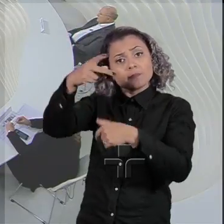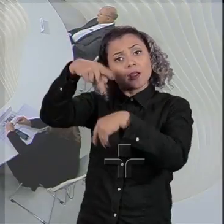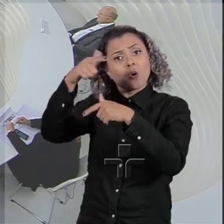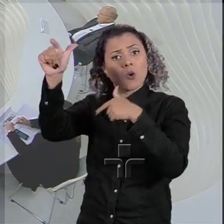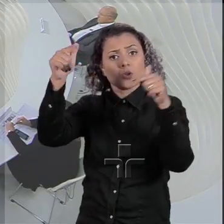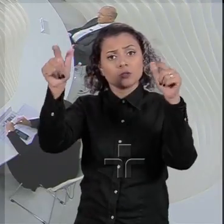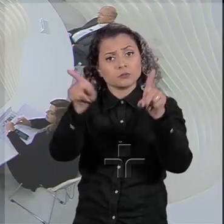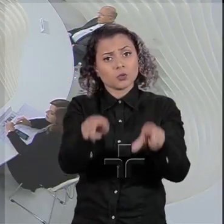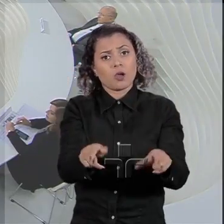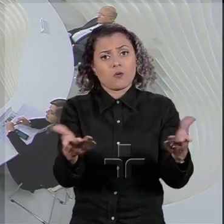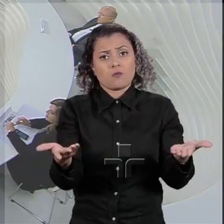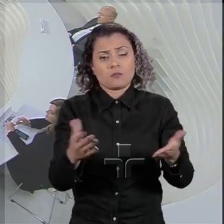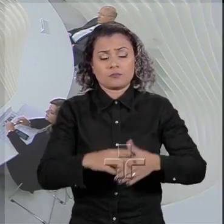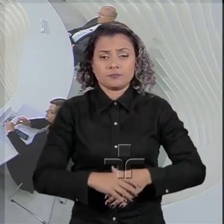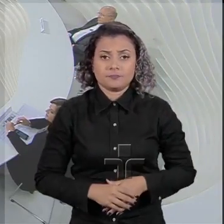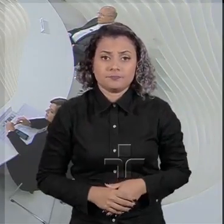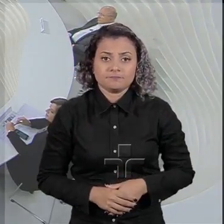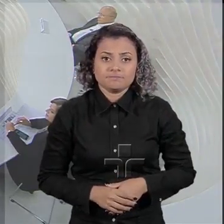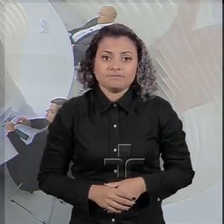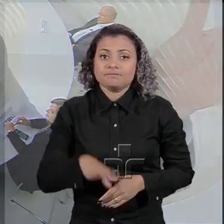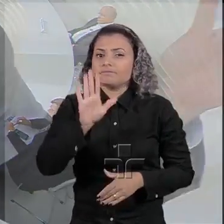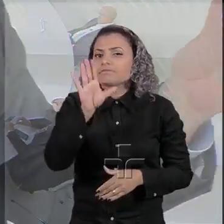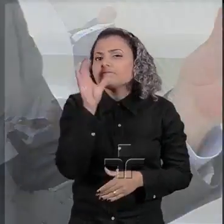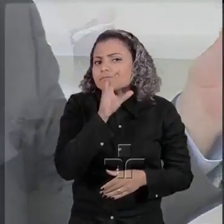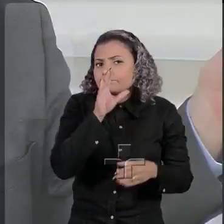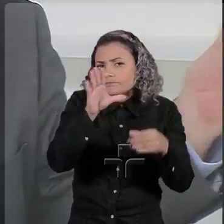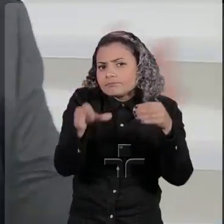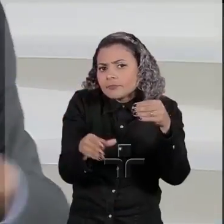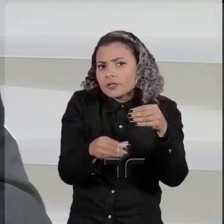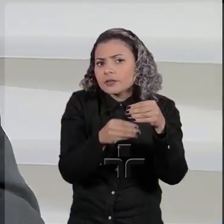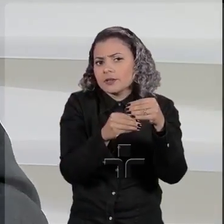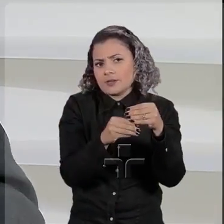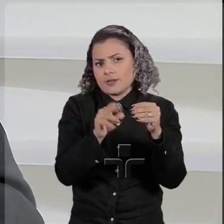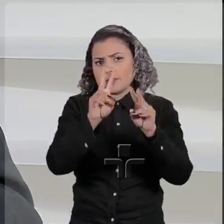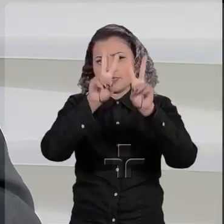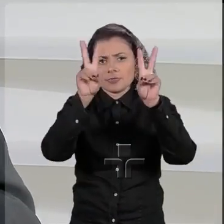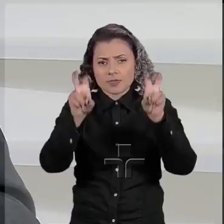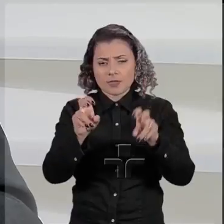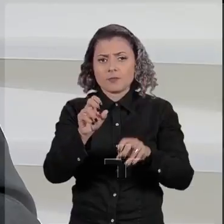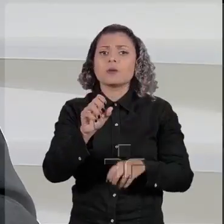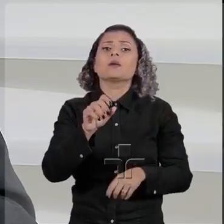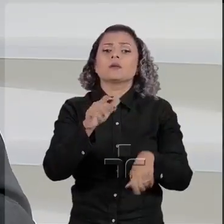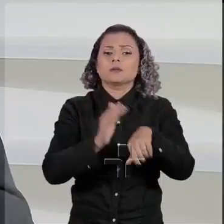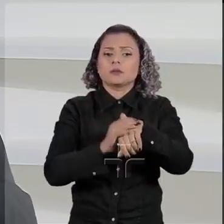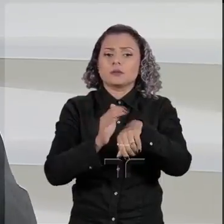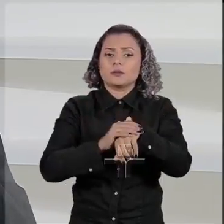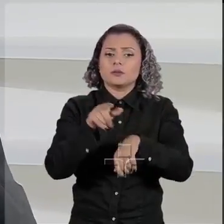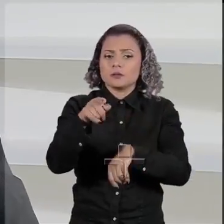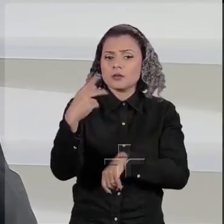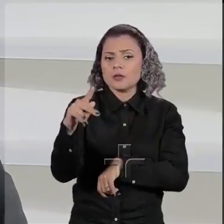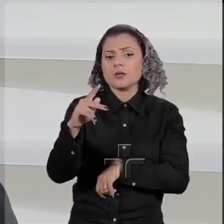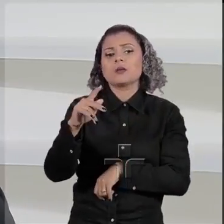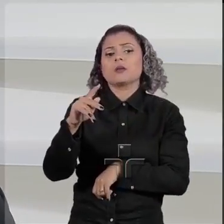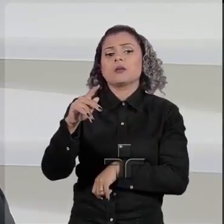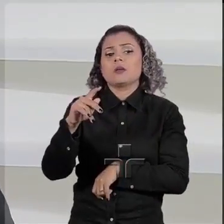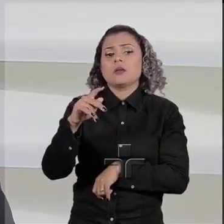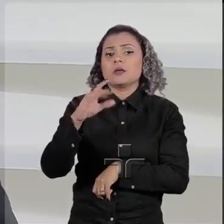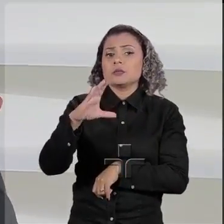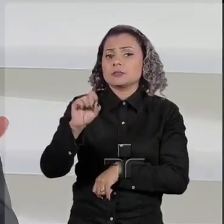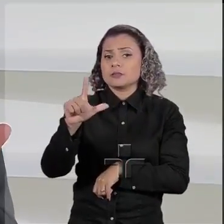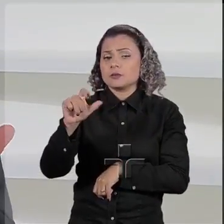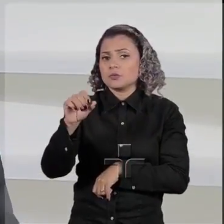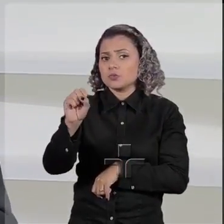queria falar, né? Eu queria acrescentar ao tema que o Celso levantou, que é a questão da